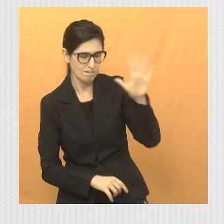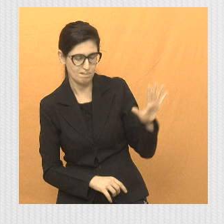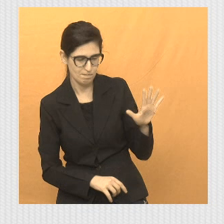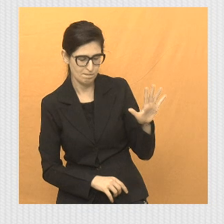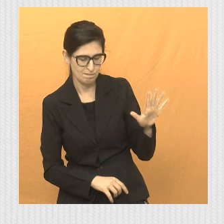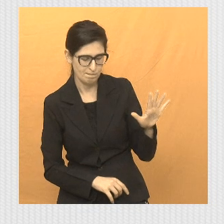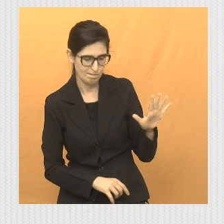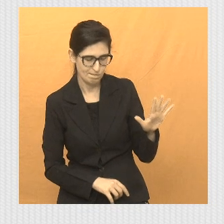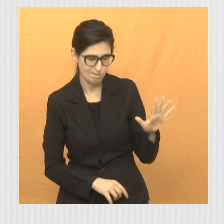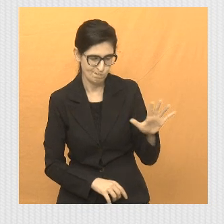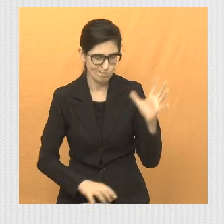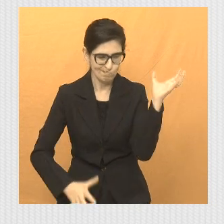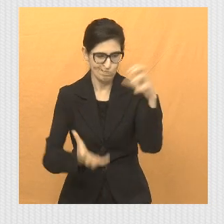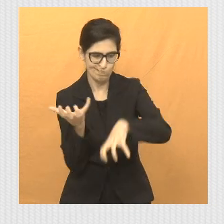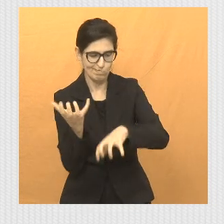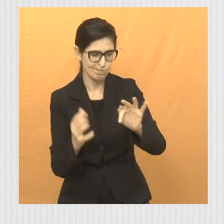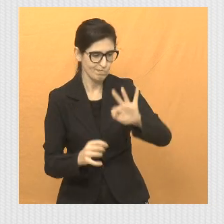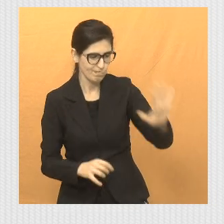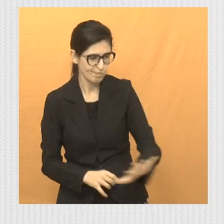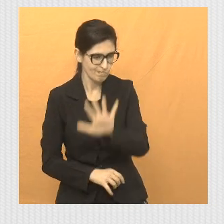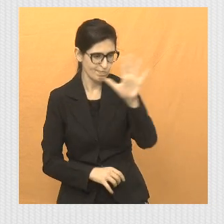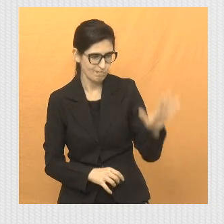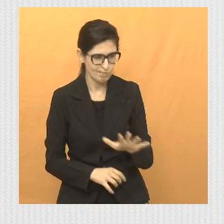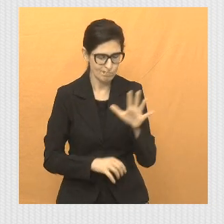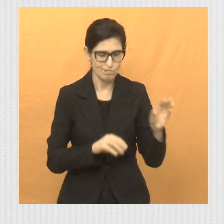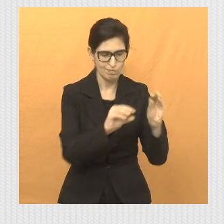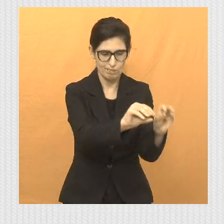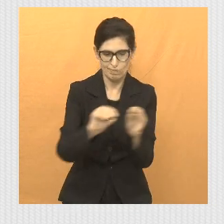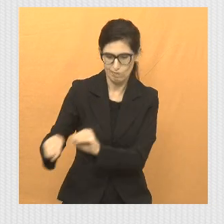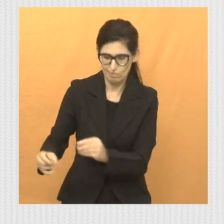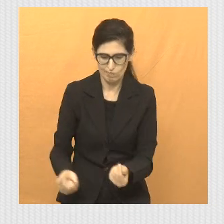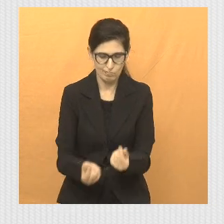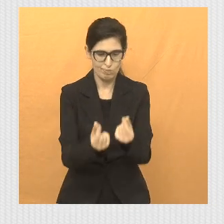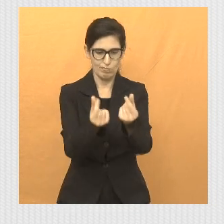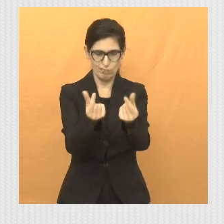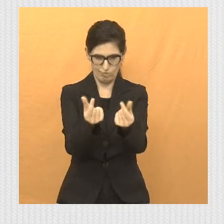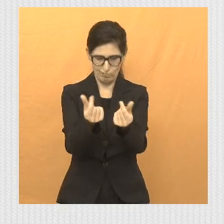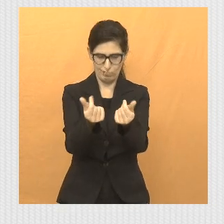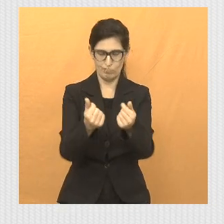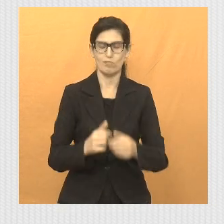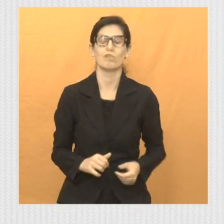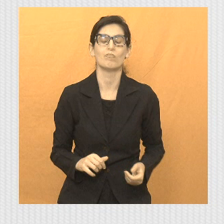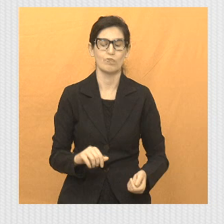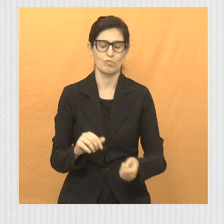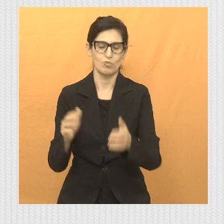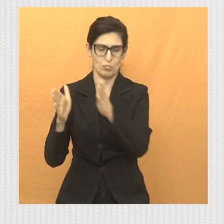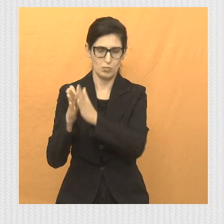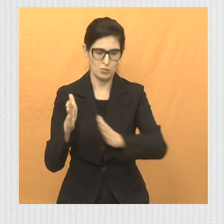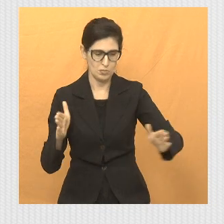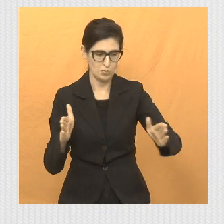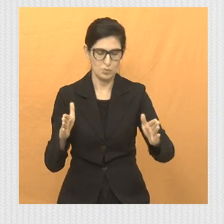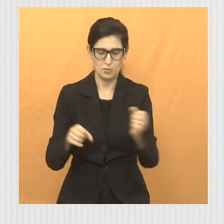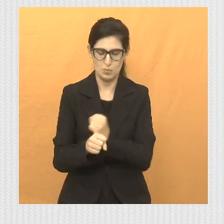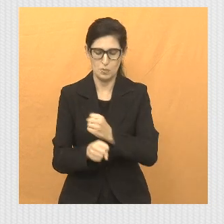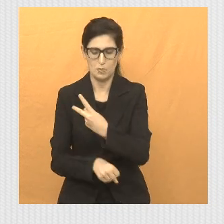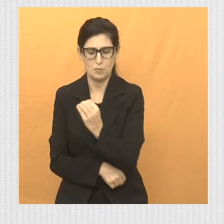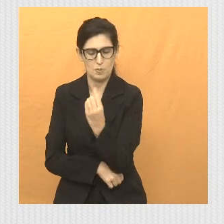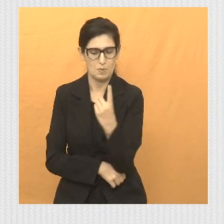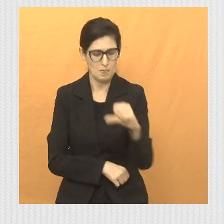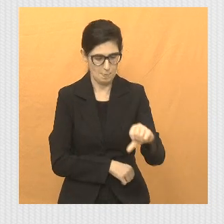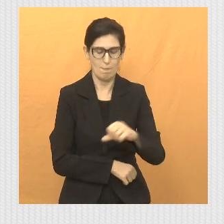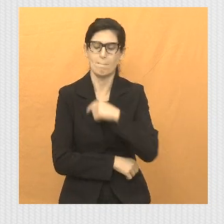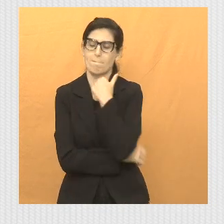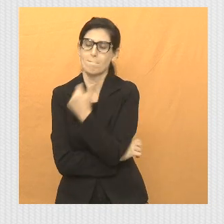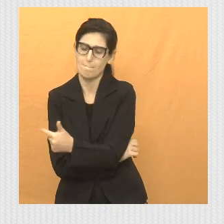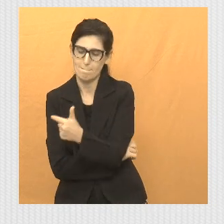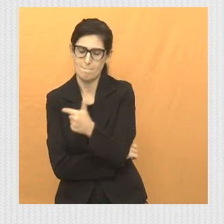recursos transferidos pela União. A receita do primeiro quadrimestre de 2019 foi de R$